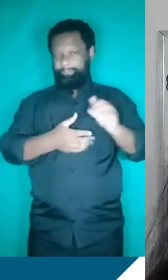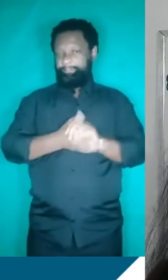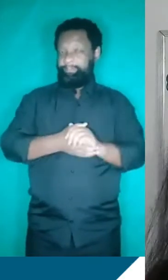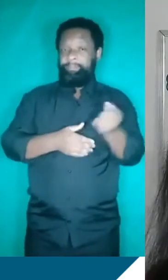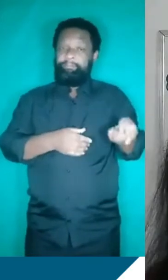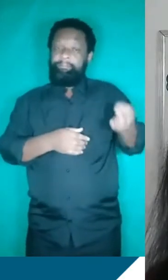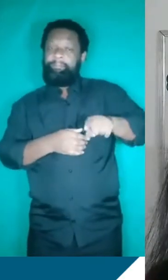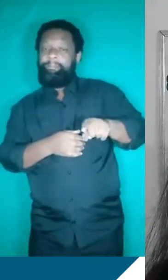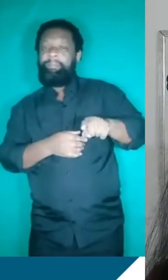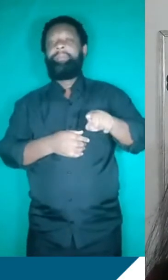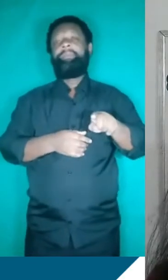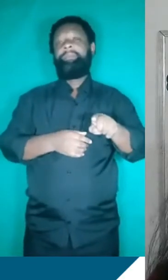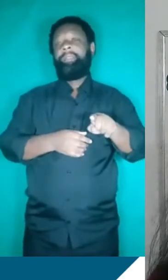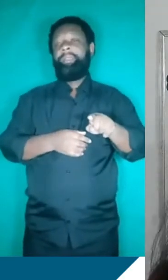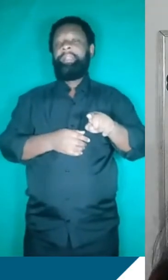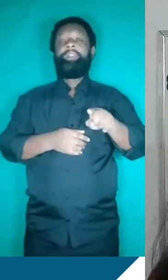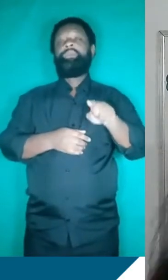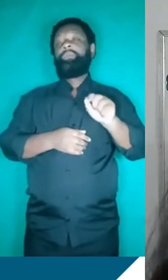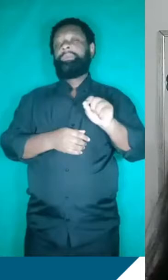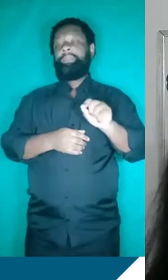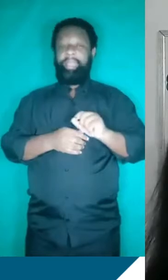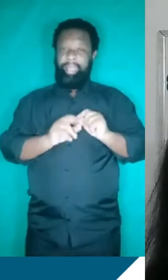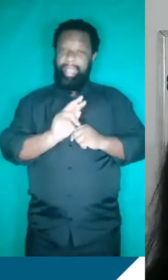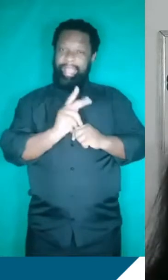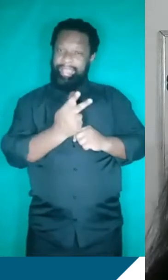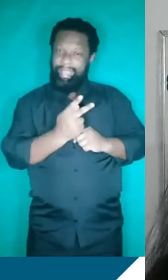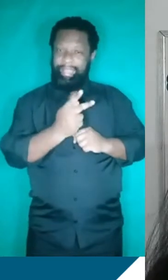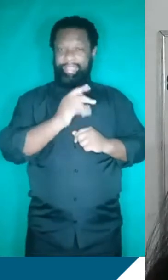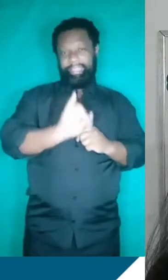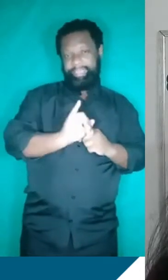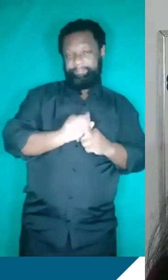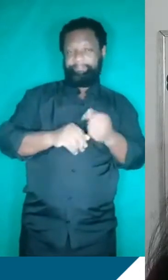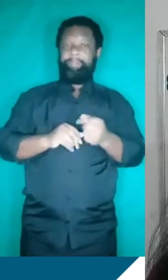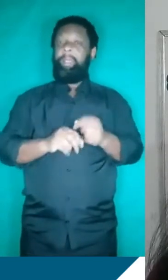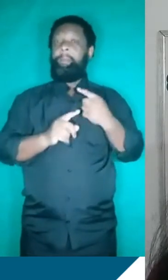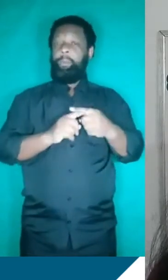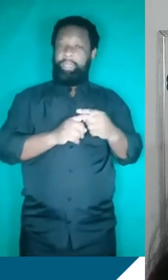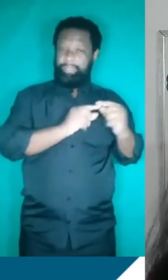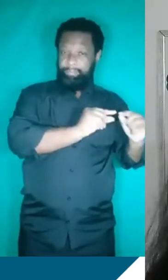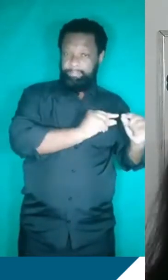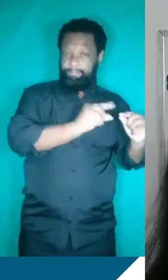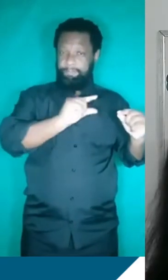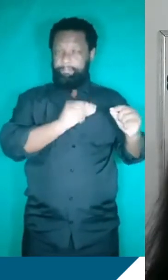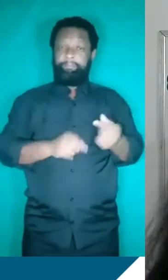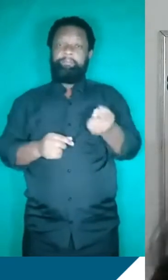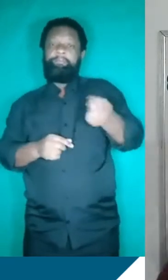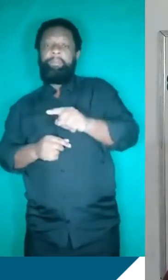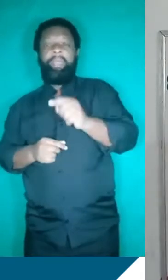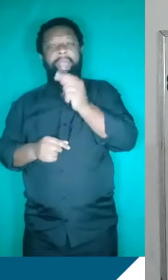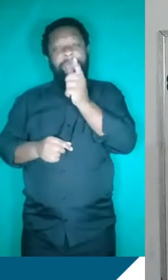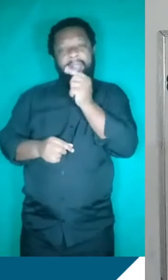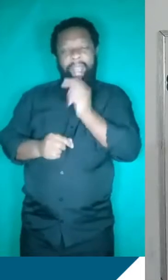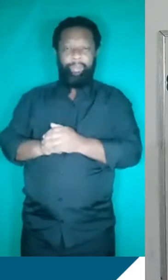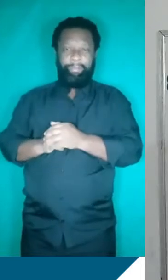Cl2. Depois, o próximo, HI, que é um pouquinho mais forte. O próximo,